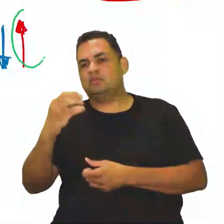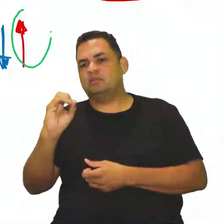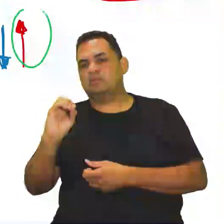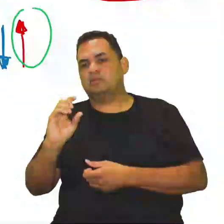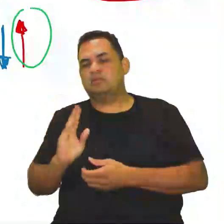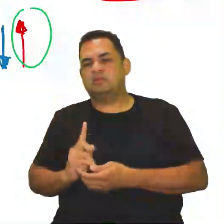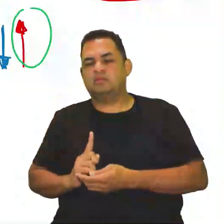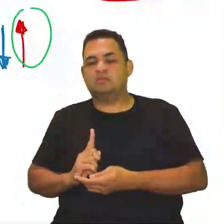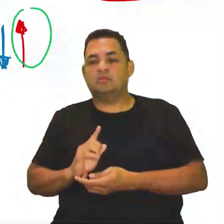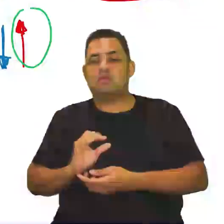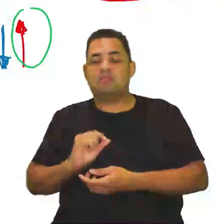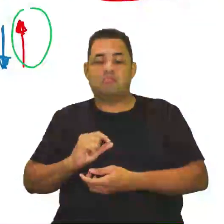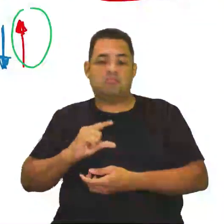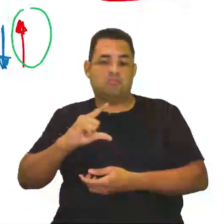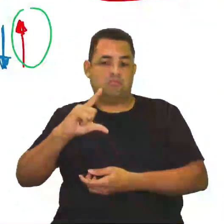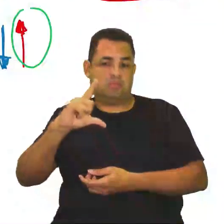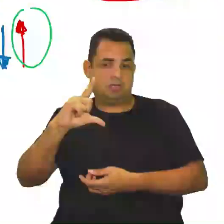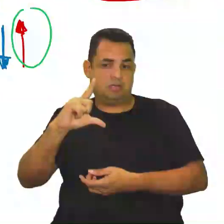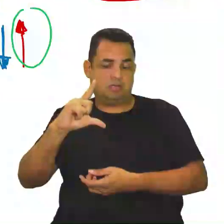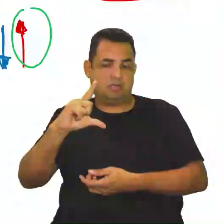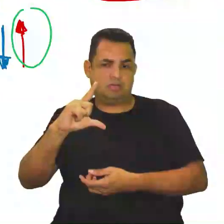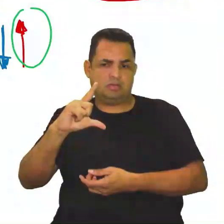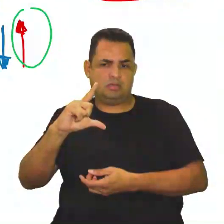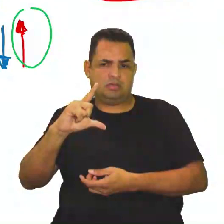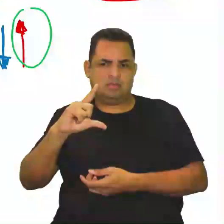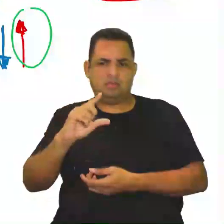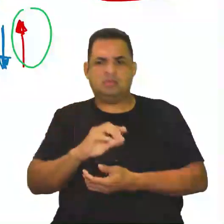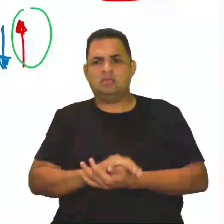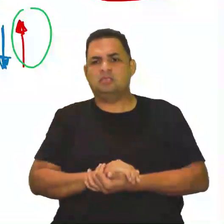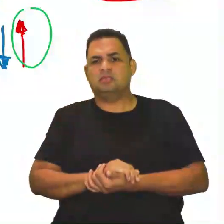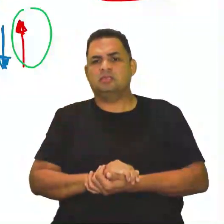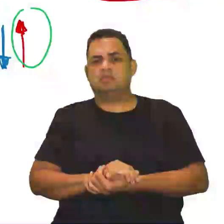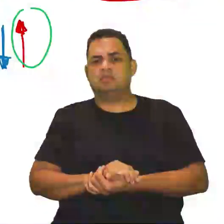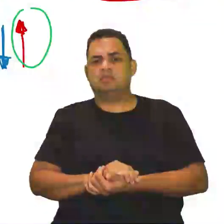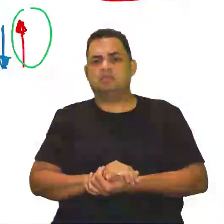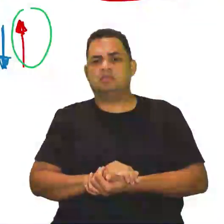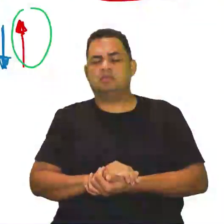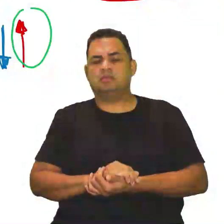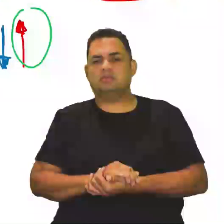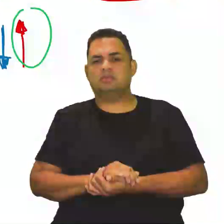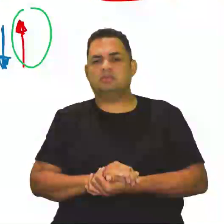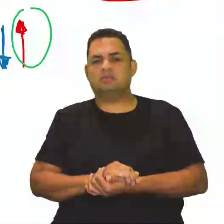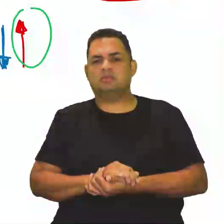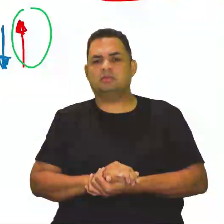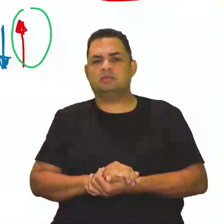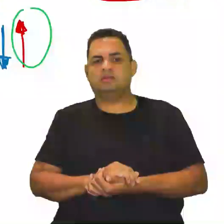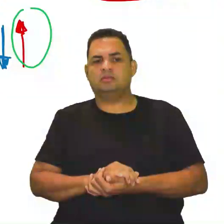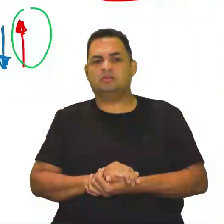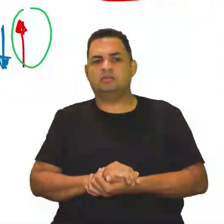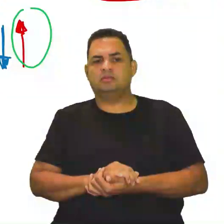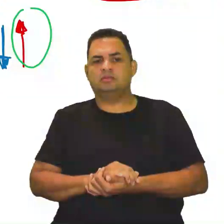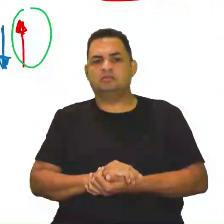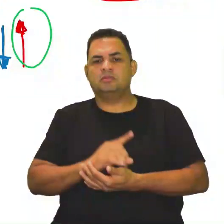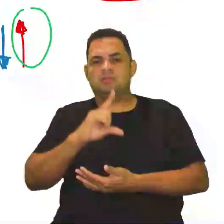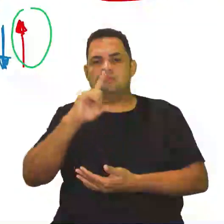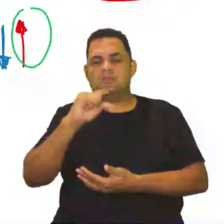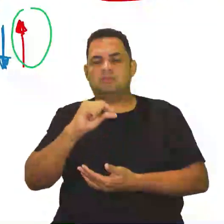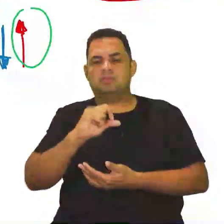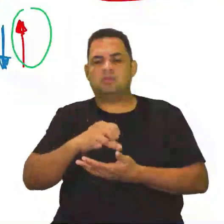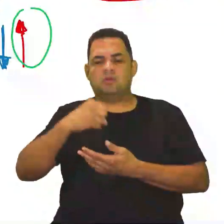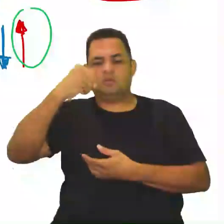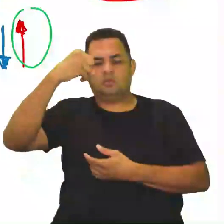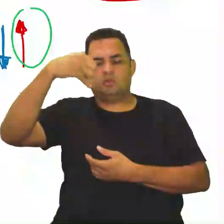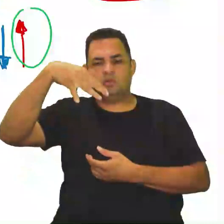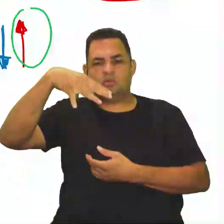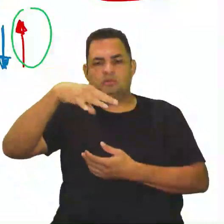Aumentei a tensão. A corrente que vai circular e chuveiro, ela vai ser o quê? Menor do que a corrente quando eu estiver